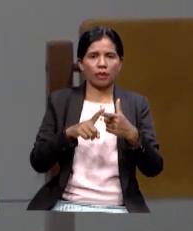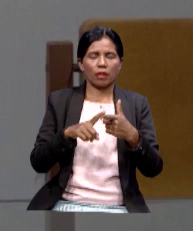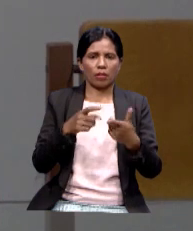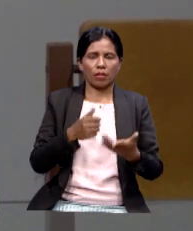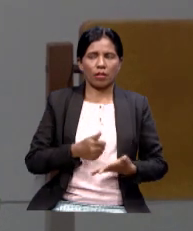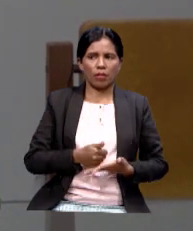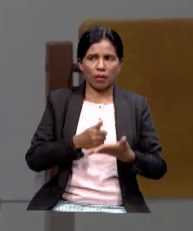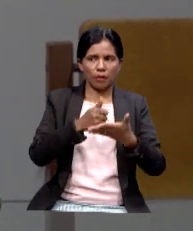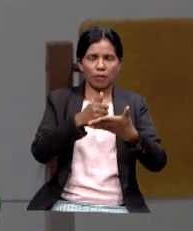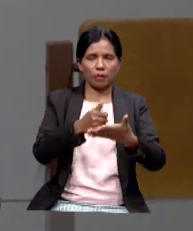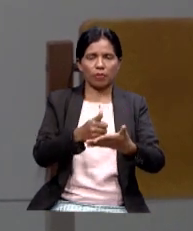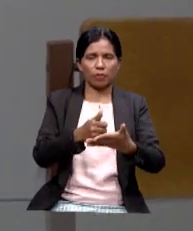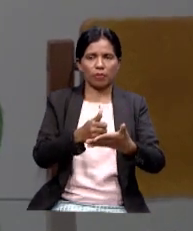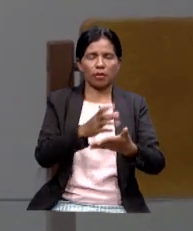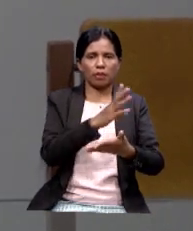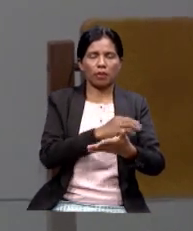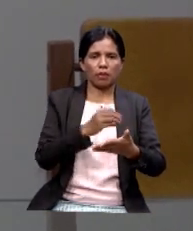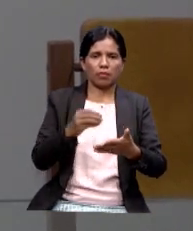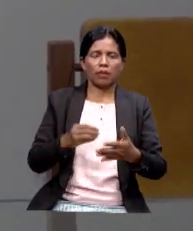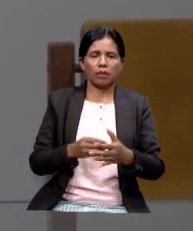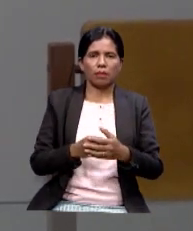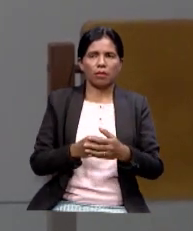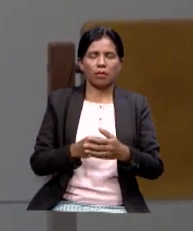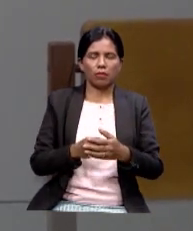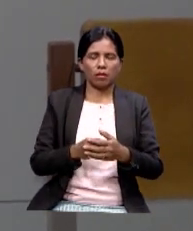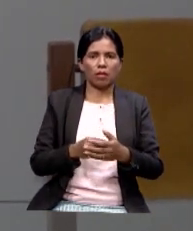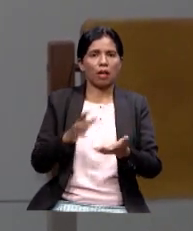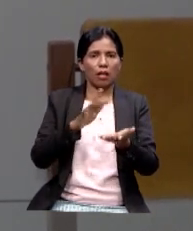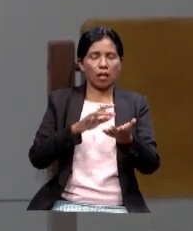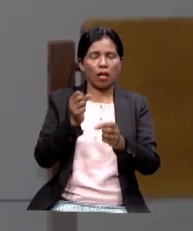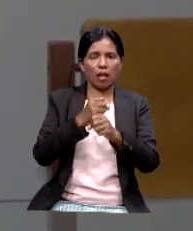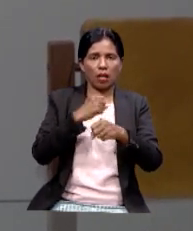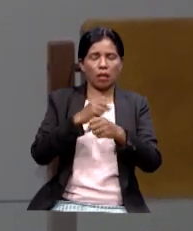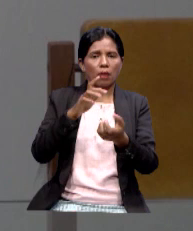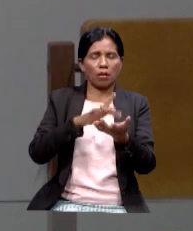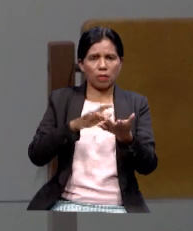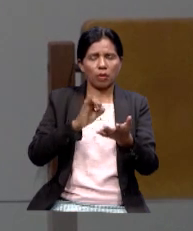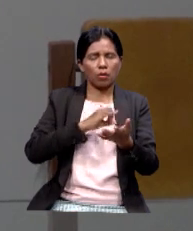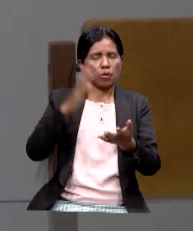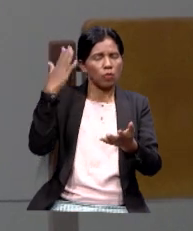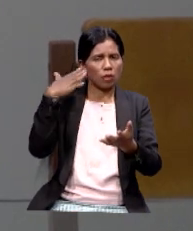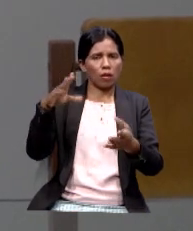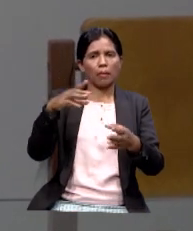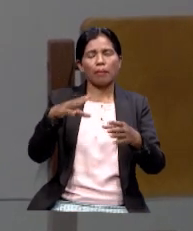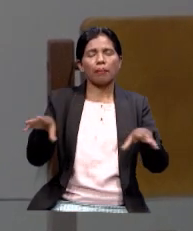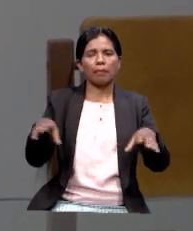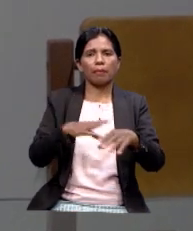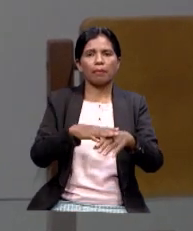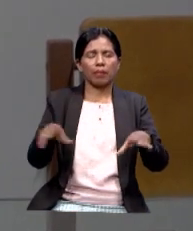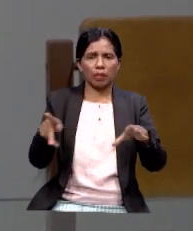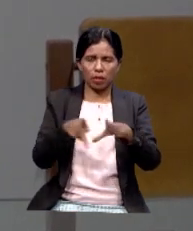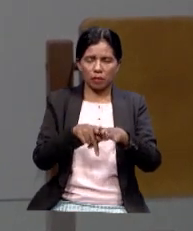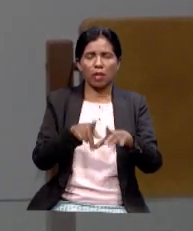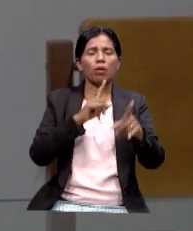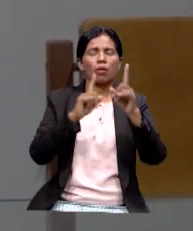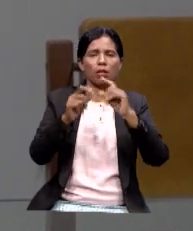apoiamos a indústria farmacêutica e da carne, que eu sempre defende o que é a minha primeira presidência, acolhia a Baidané, acolhia